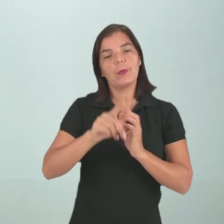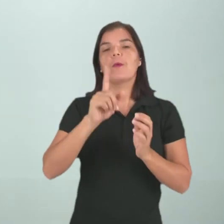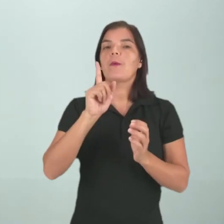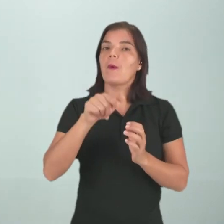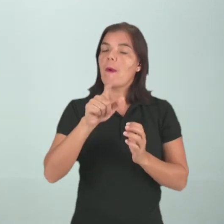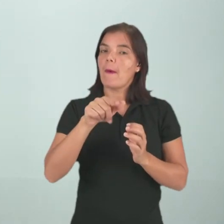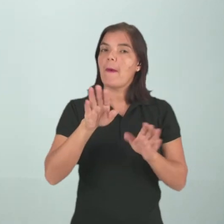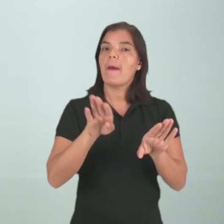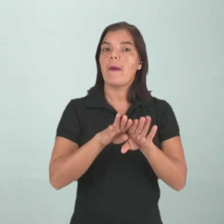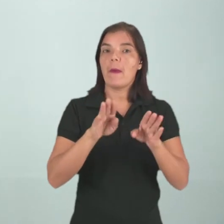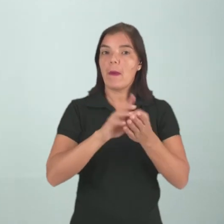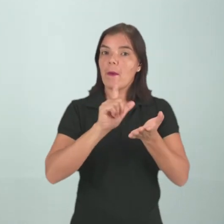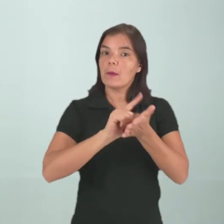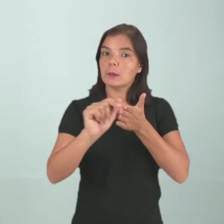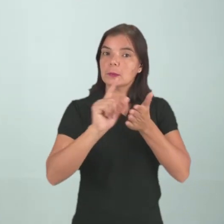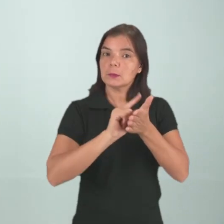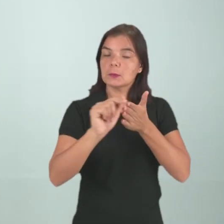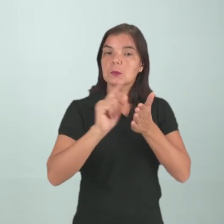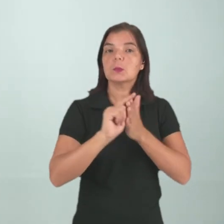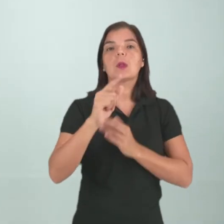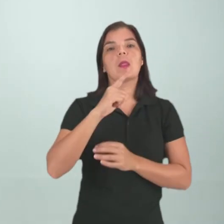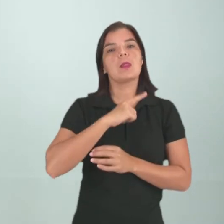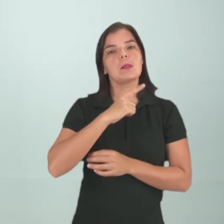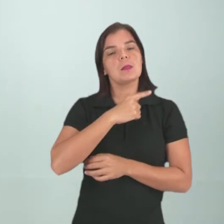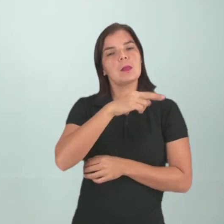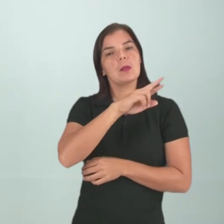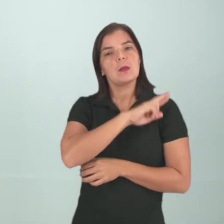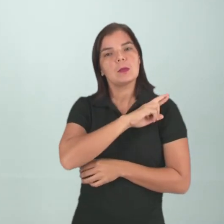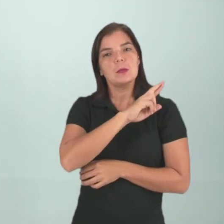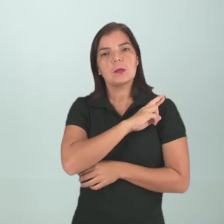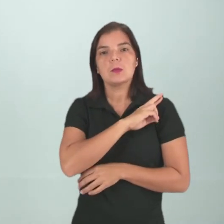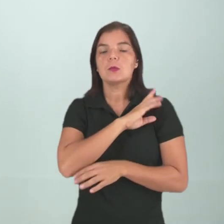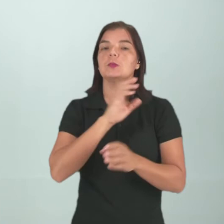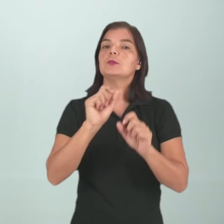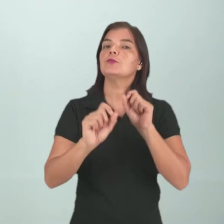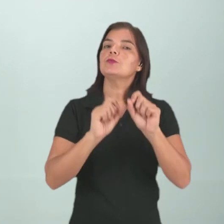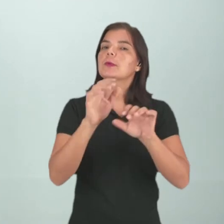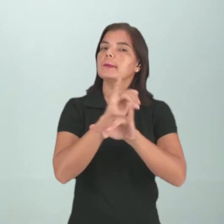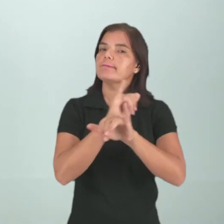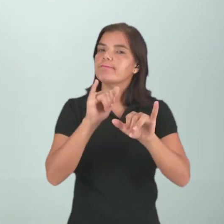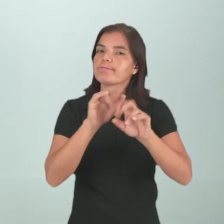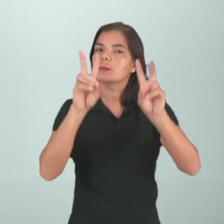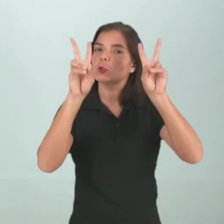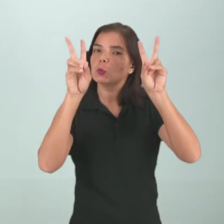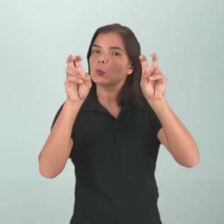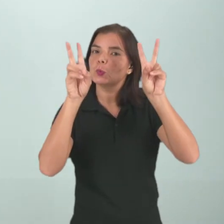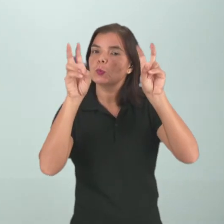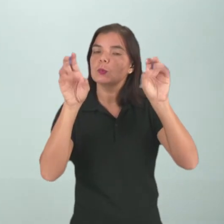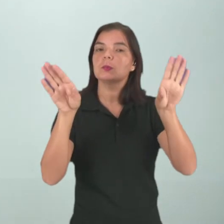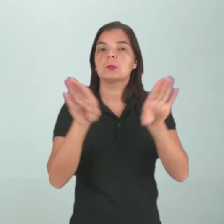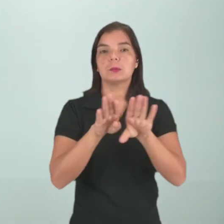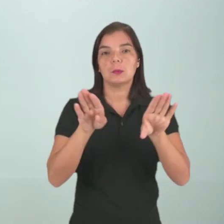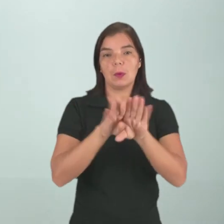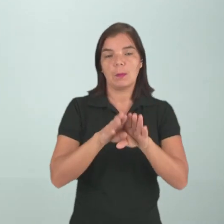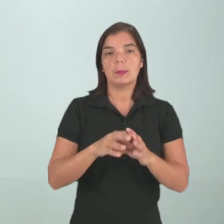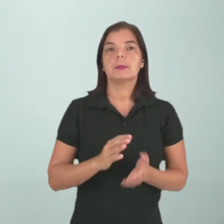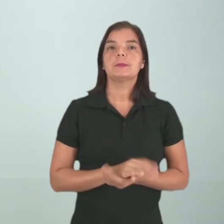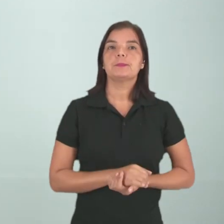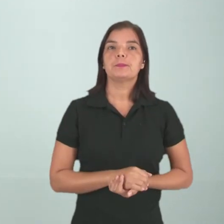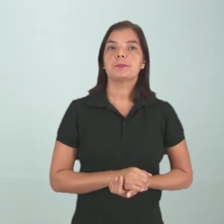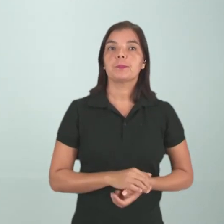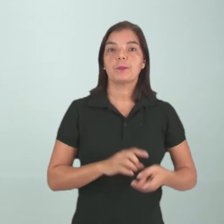é um artigo científico, tem essa função de trazer uma informação, de trazer